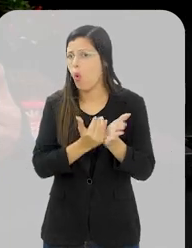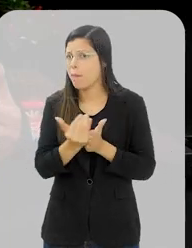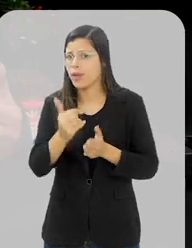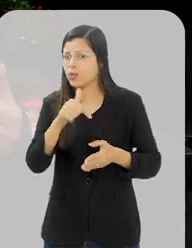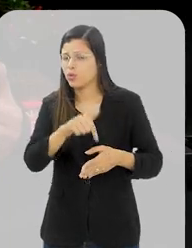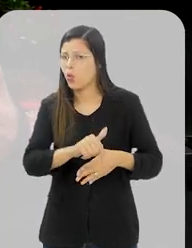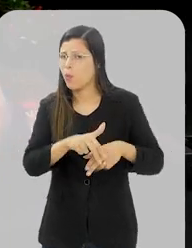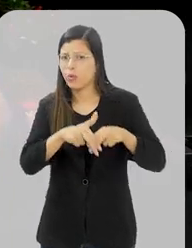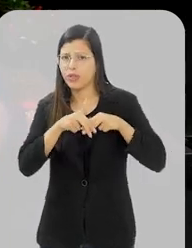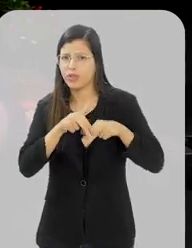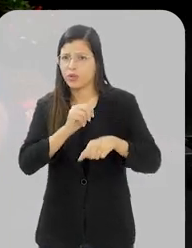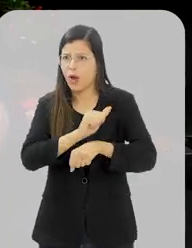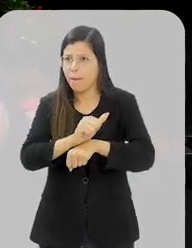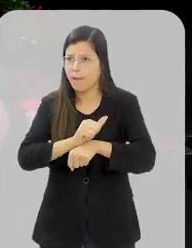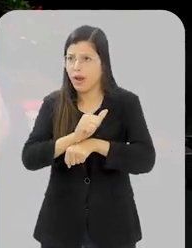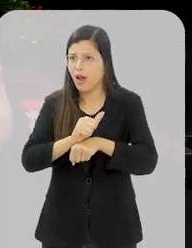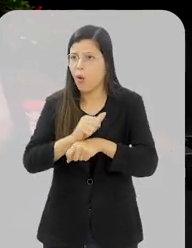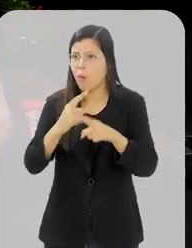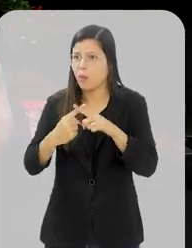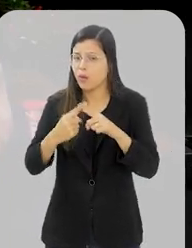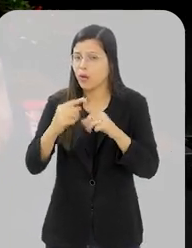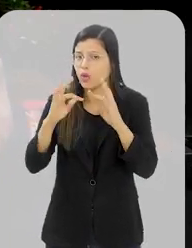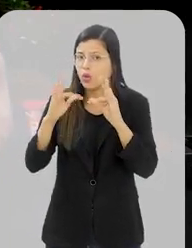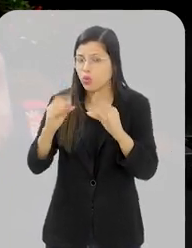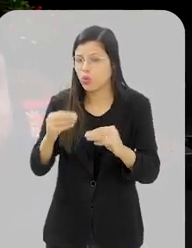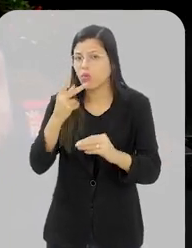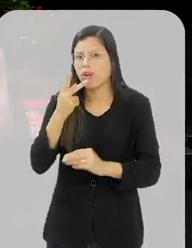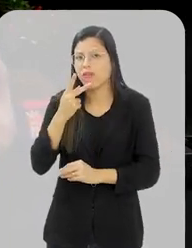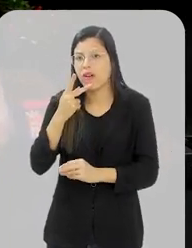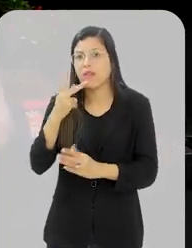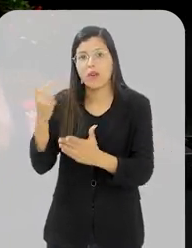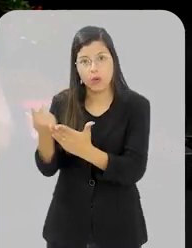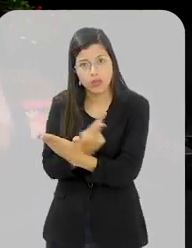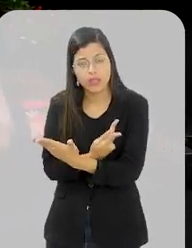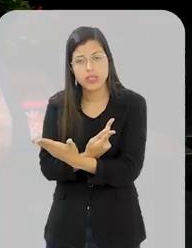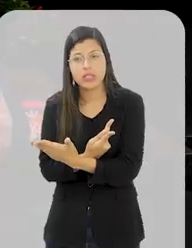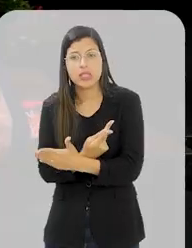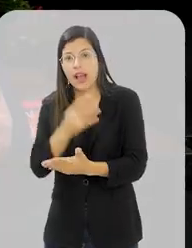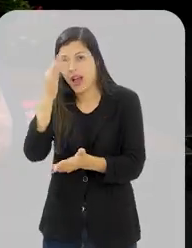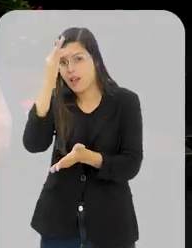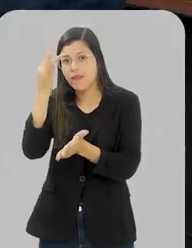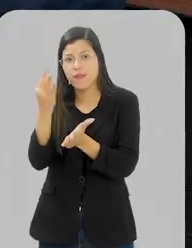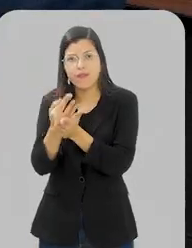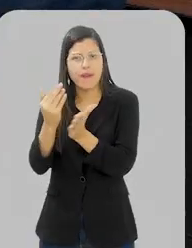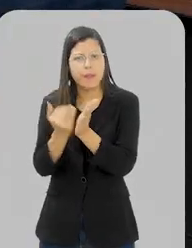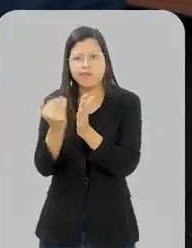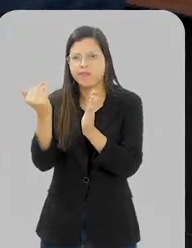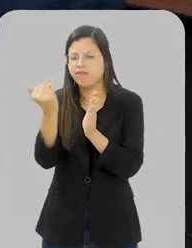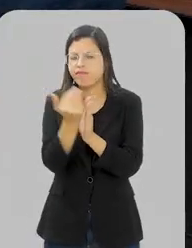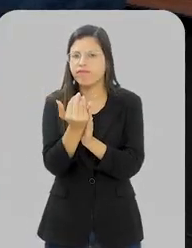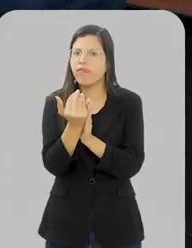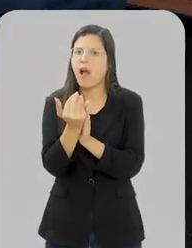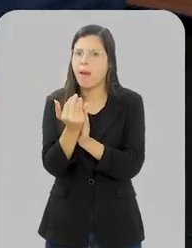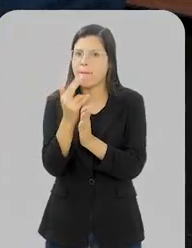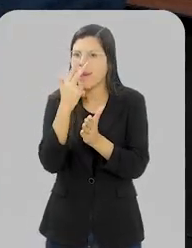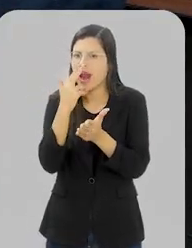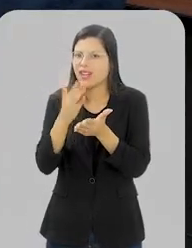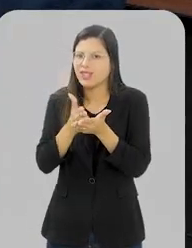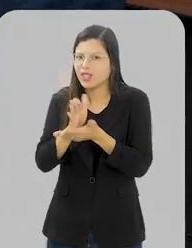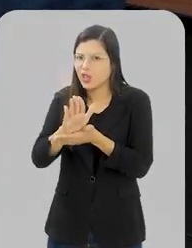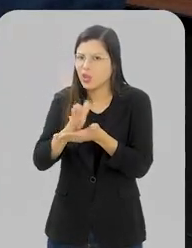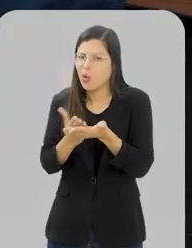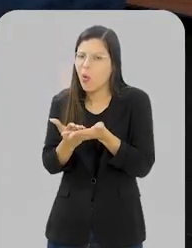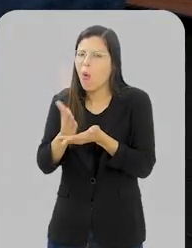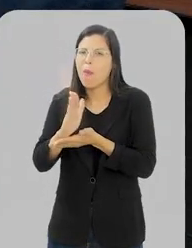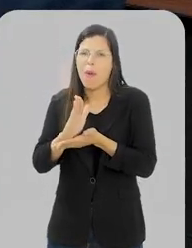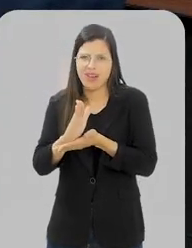Abraão Porque tudo que ele dizia acontecia mas a fé dele era muito grande eu acho que isso isso é o que mais incomoda